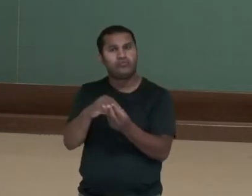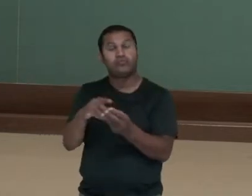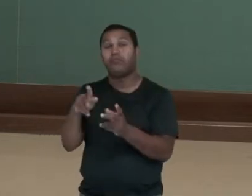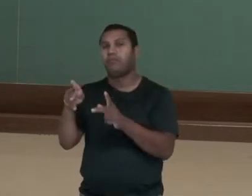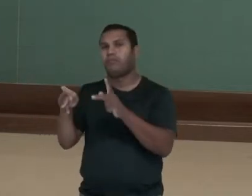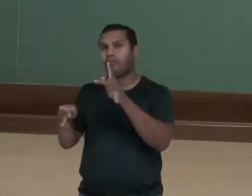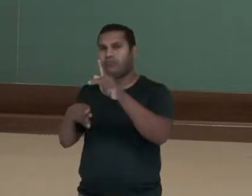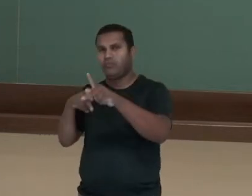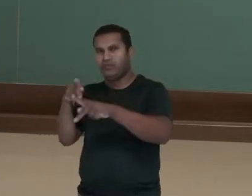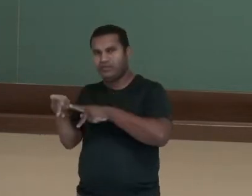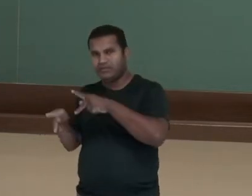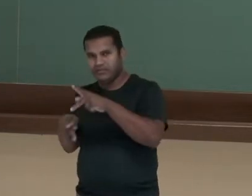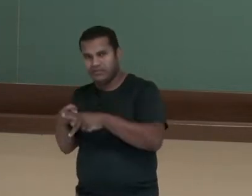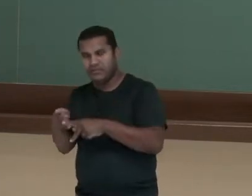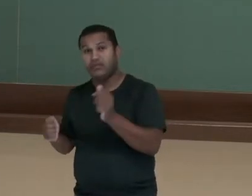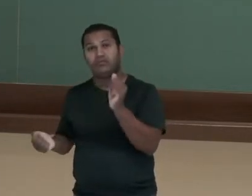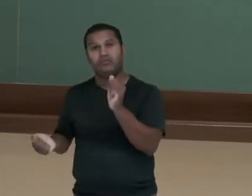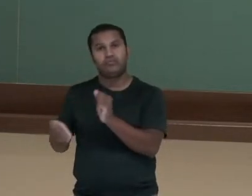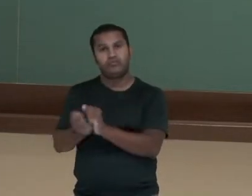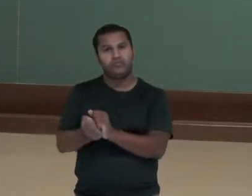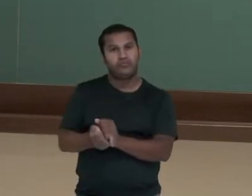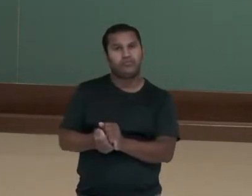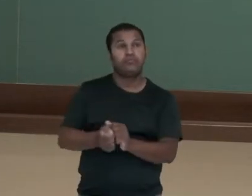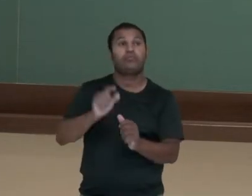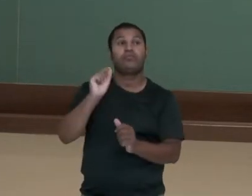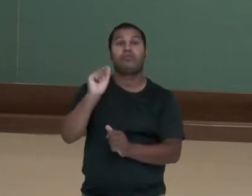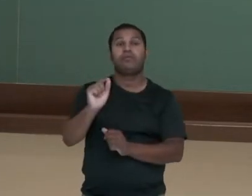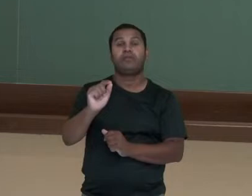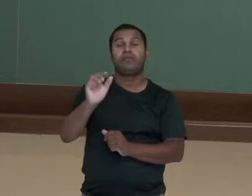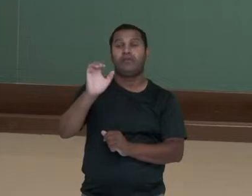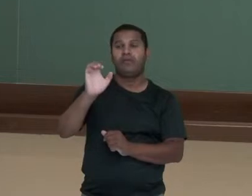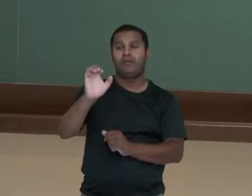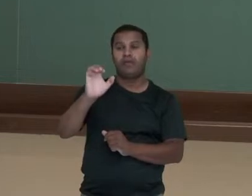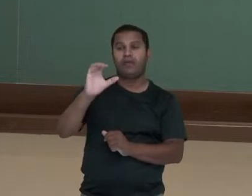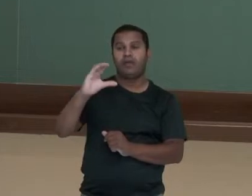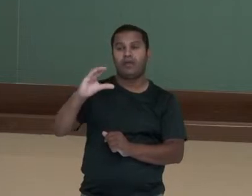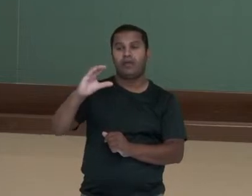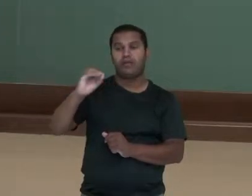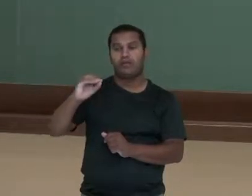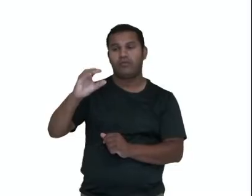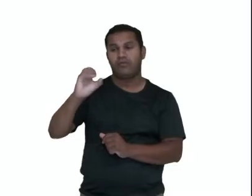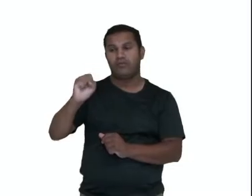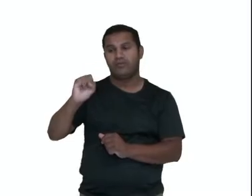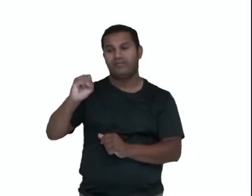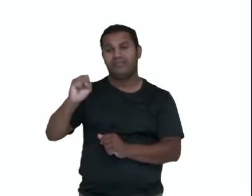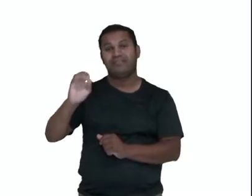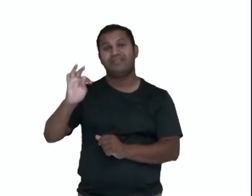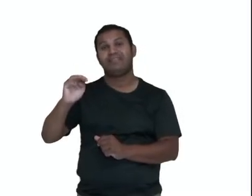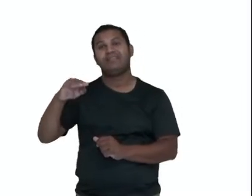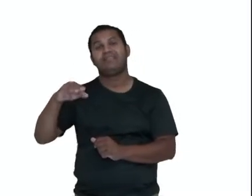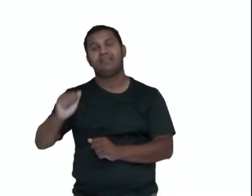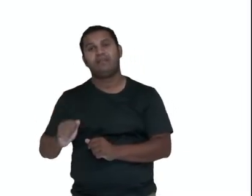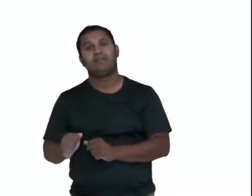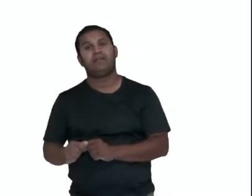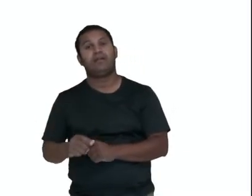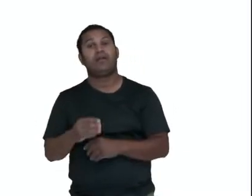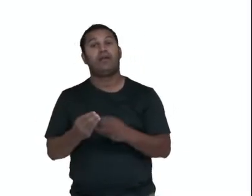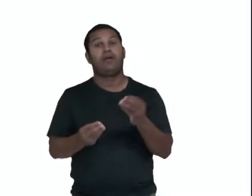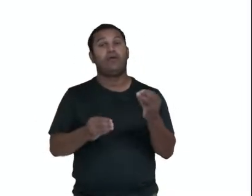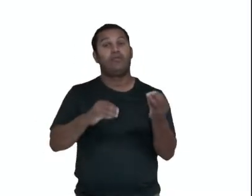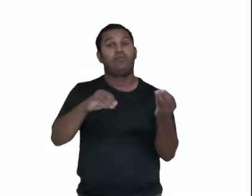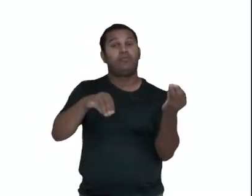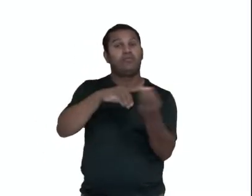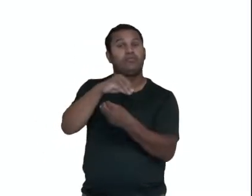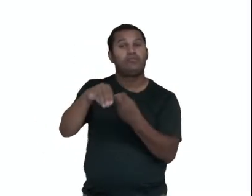todo, eu estou considerando isso como um ecossistema. Então, o que é um ecossistema? Conjunto dos bióticos com